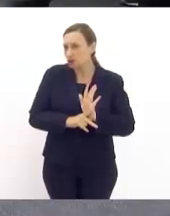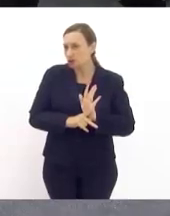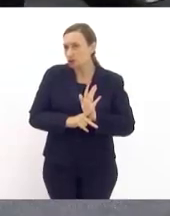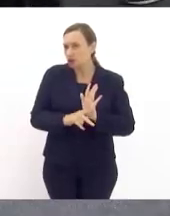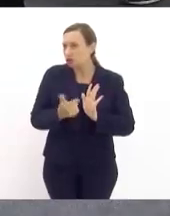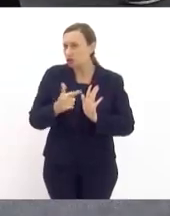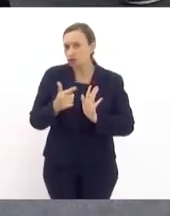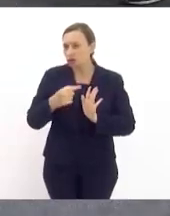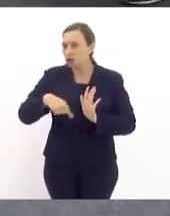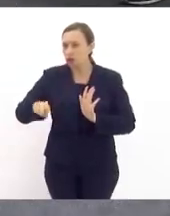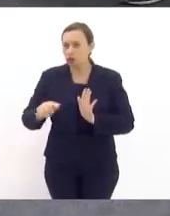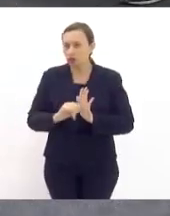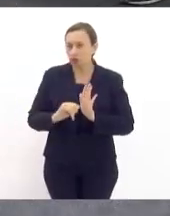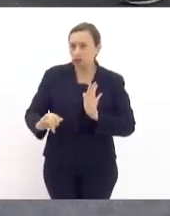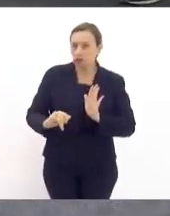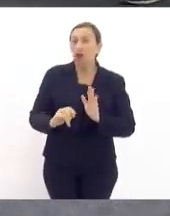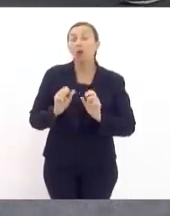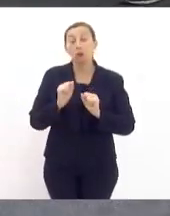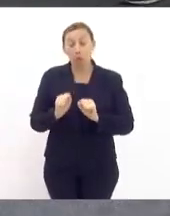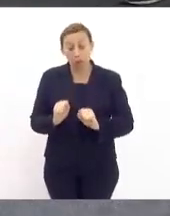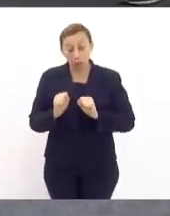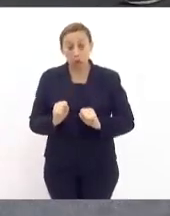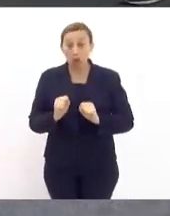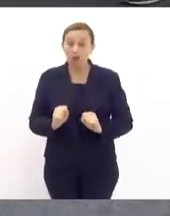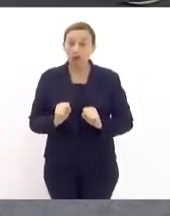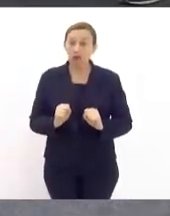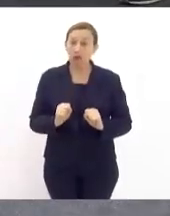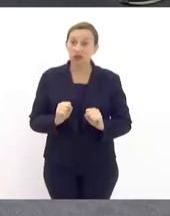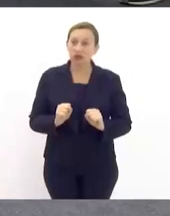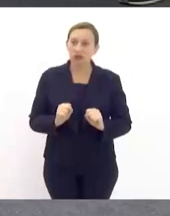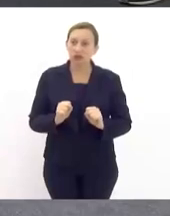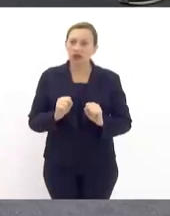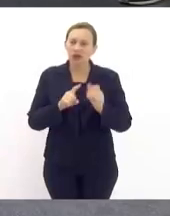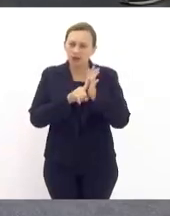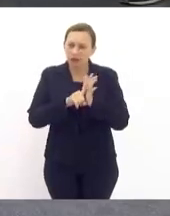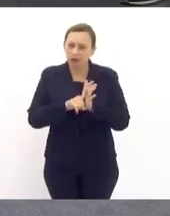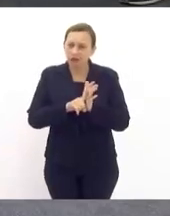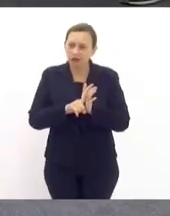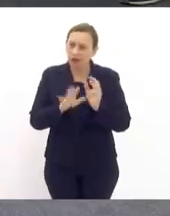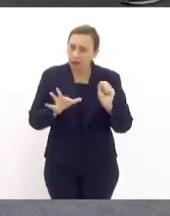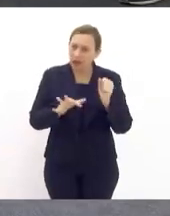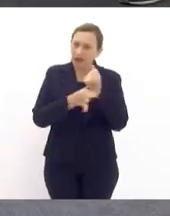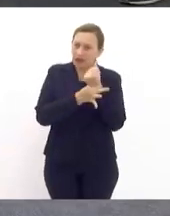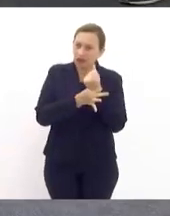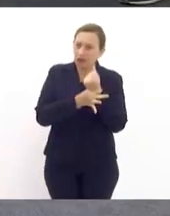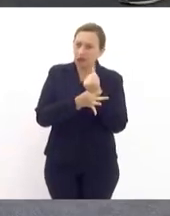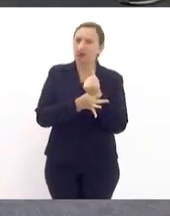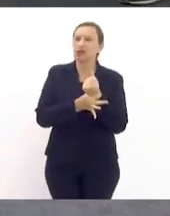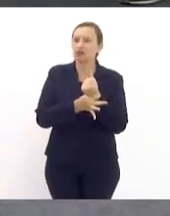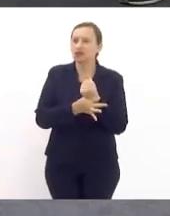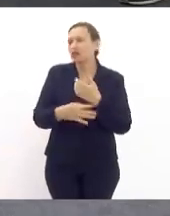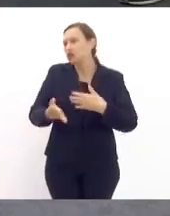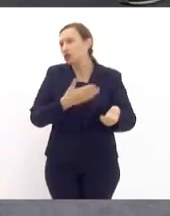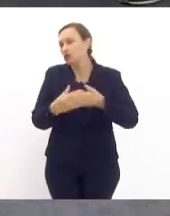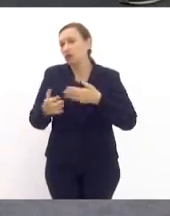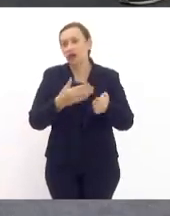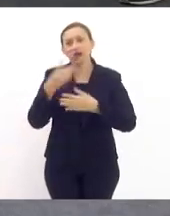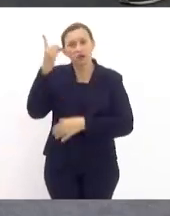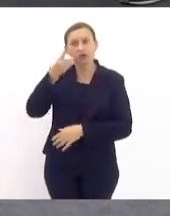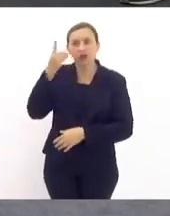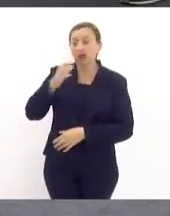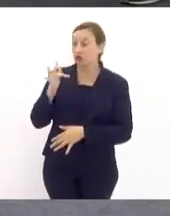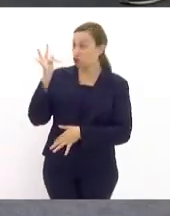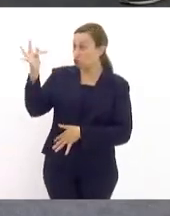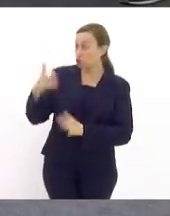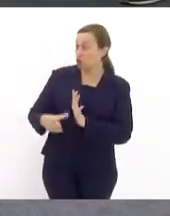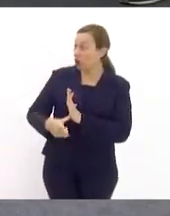ido ao autógrafo, a gente pode fazer a verificação. Até para a segurança jurídica de qualquer deputado, que pode futuramente, antes